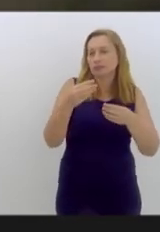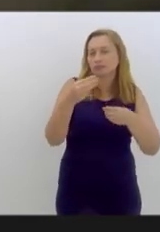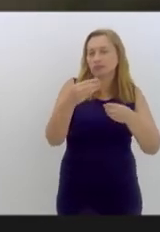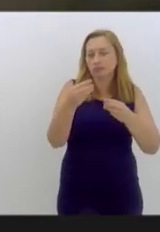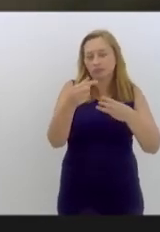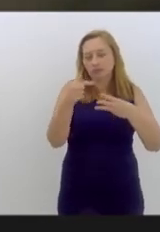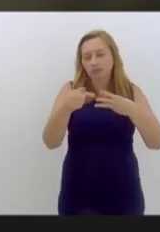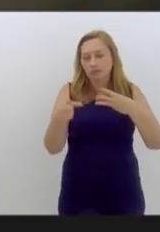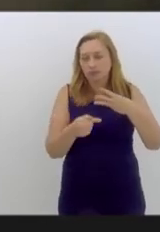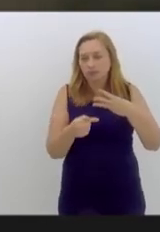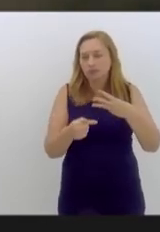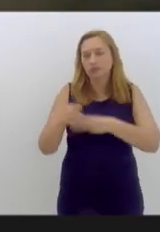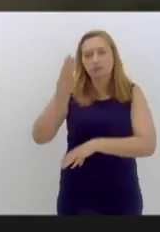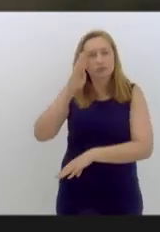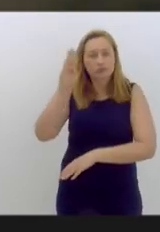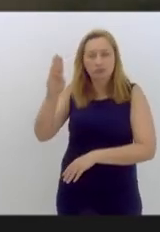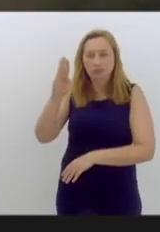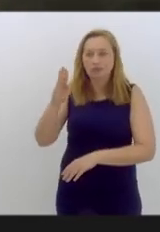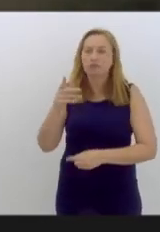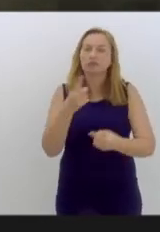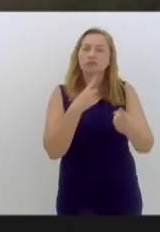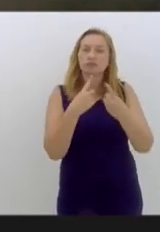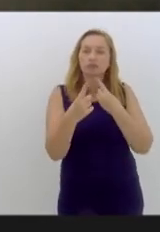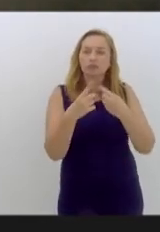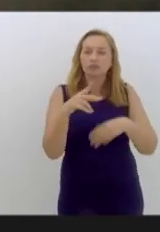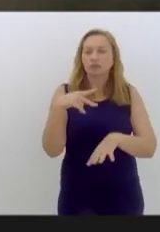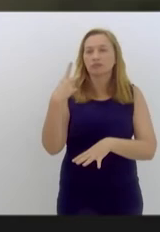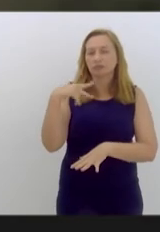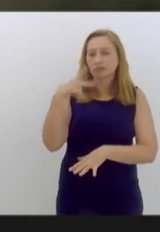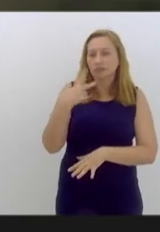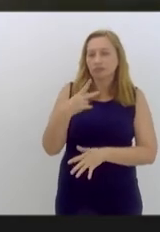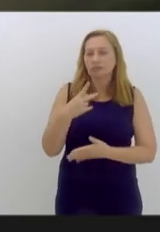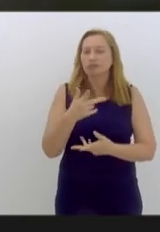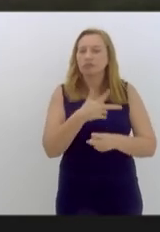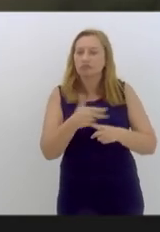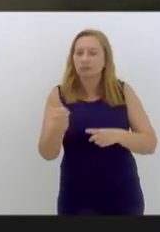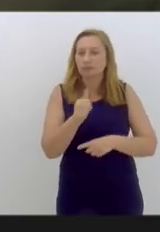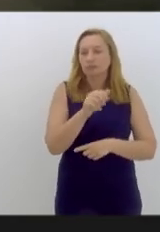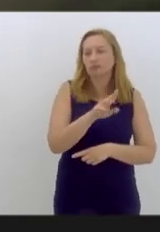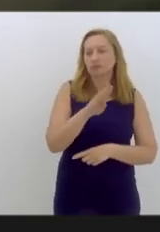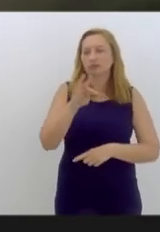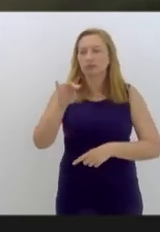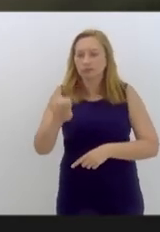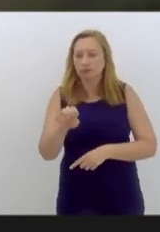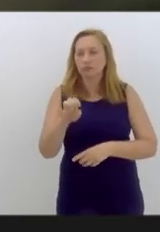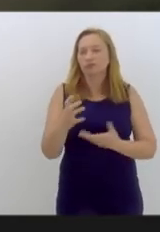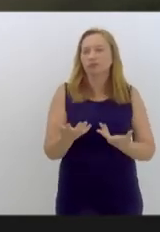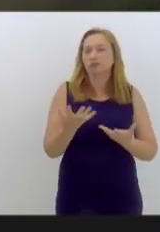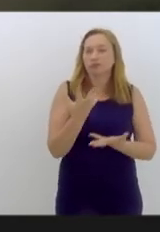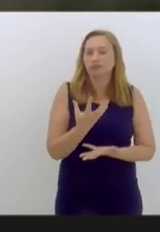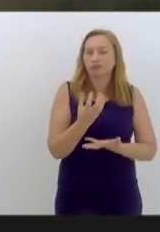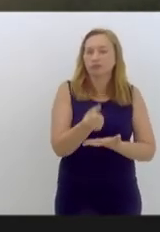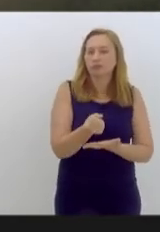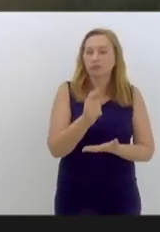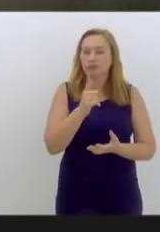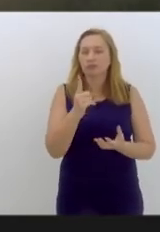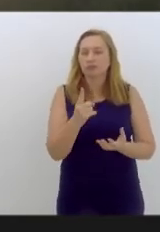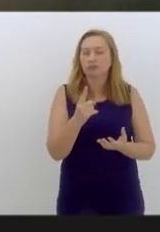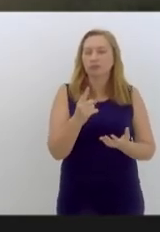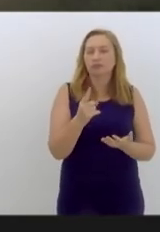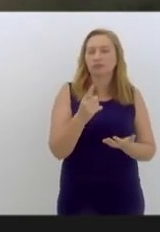tentar ali, com muita política, convencer o FNDE a dilatar o prazo e aceitar quem não cumpriu o